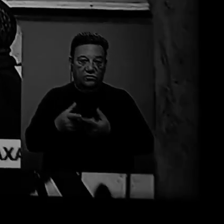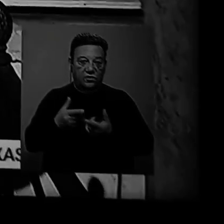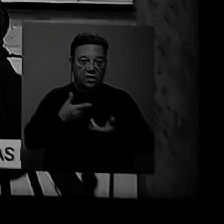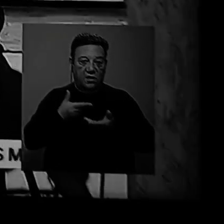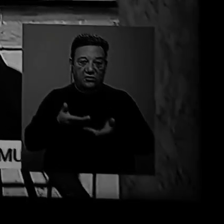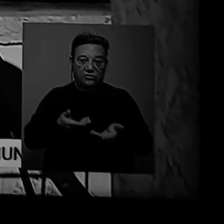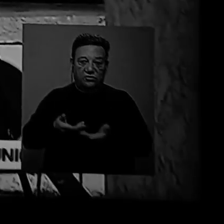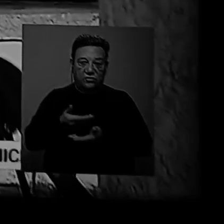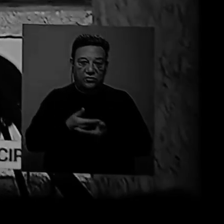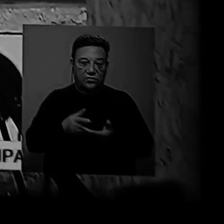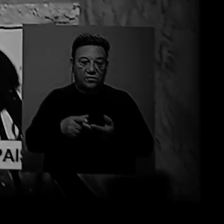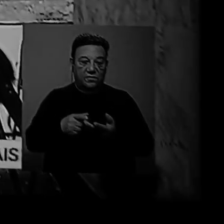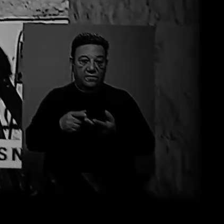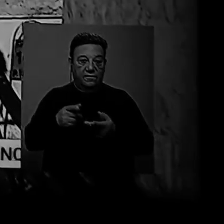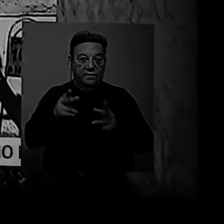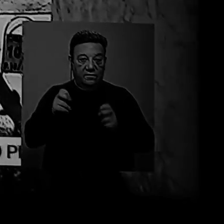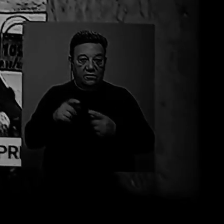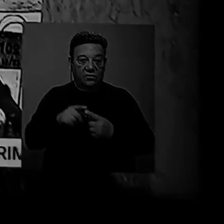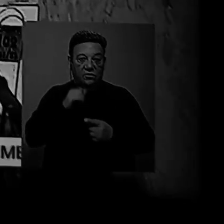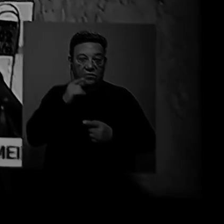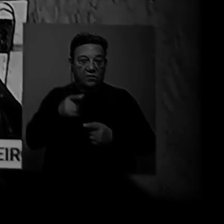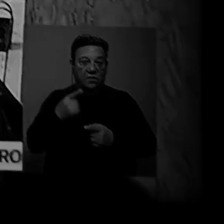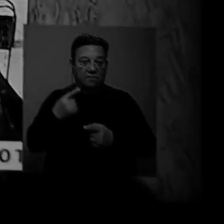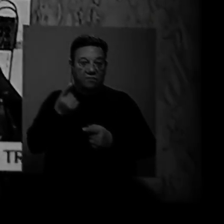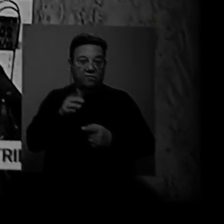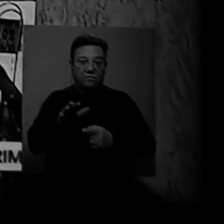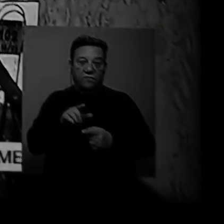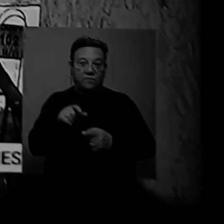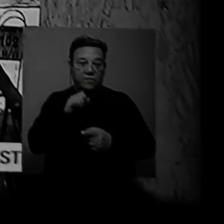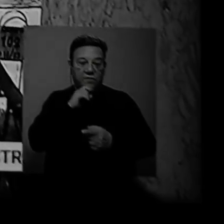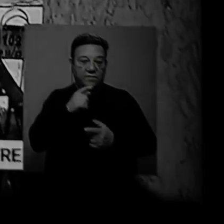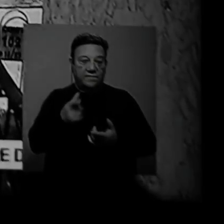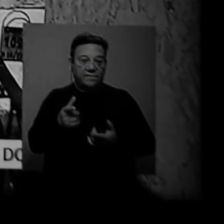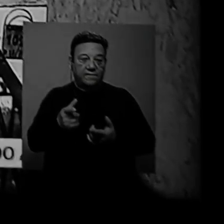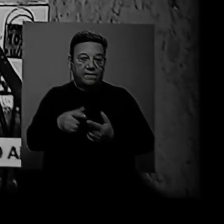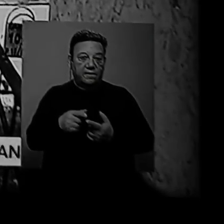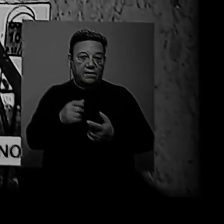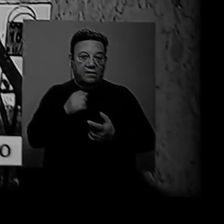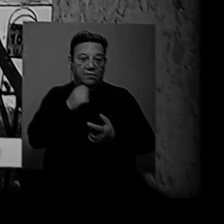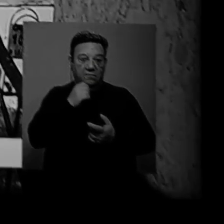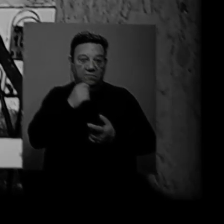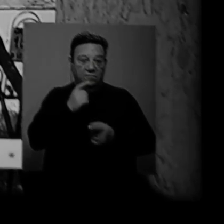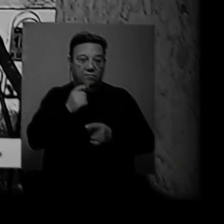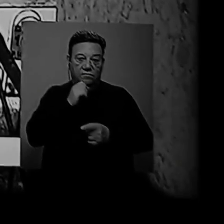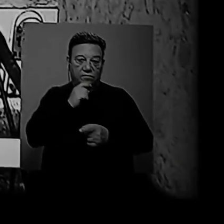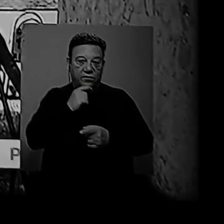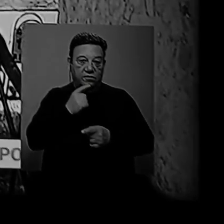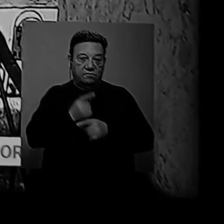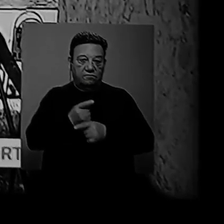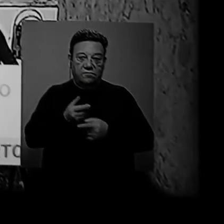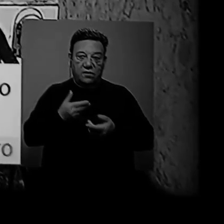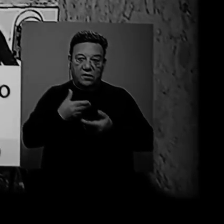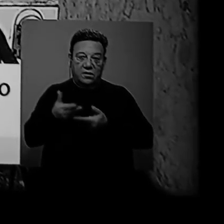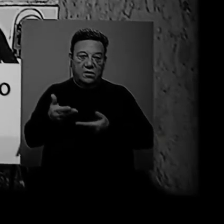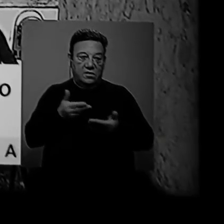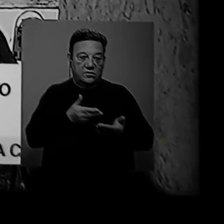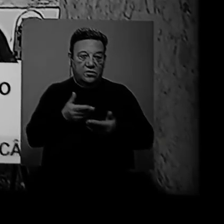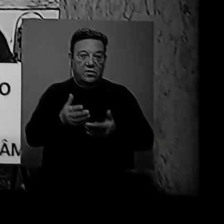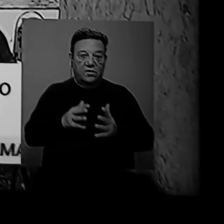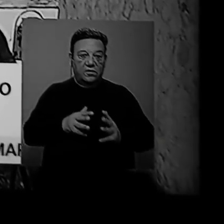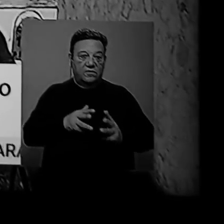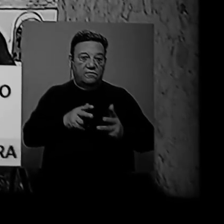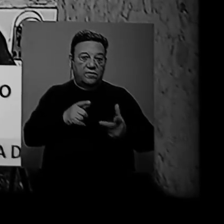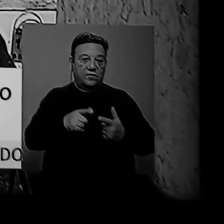ajuda, e a questão, sobretudo, de haver uma forma de se poderem auxiliar mutuamente, desenvolvendo o que se